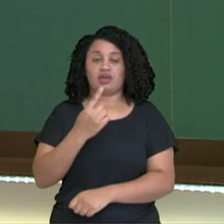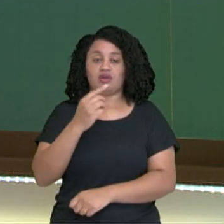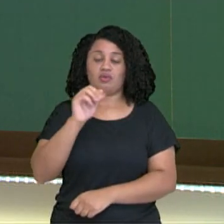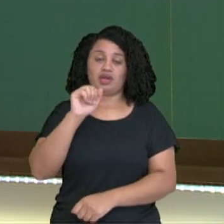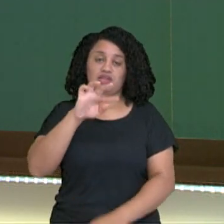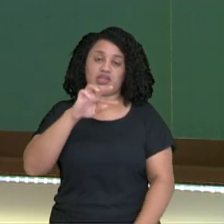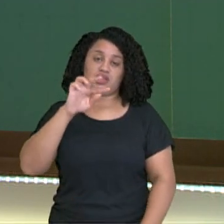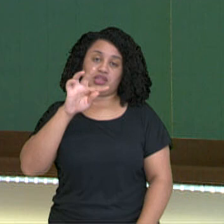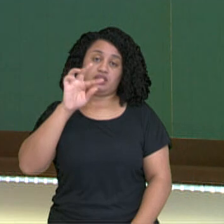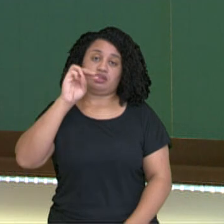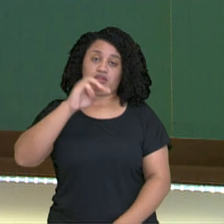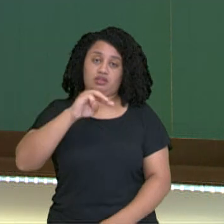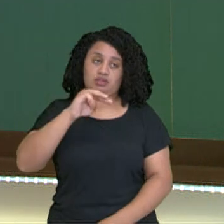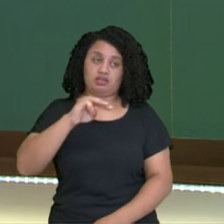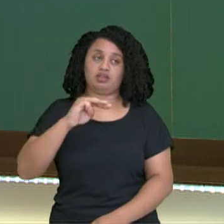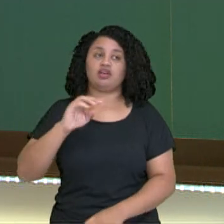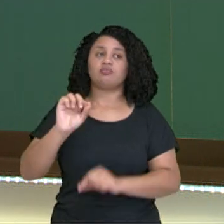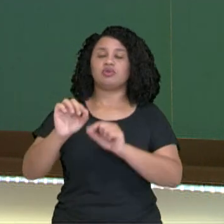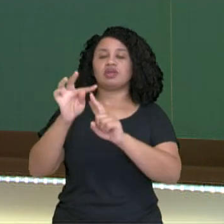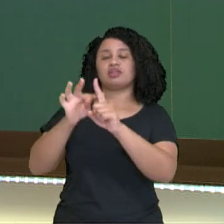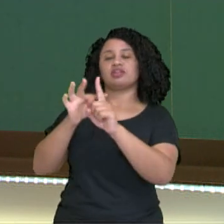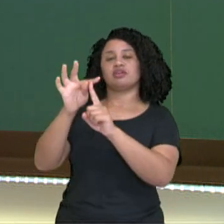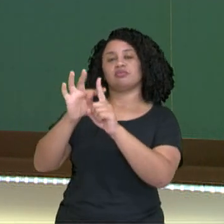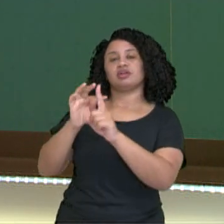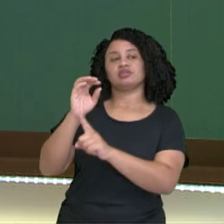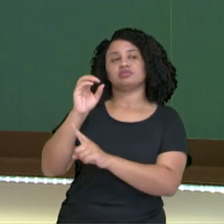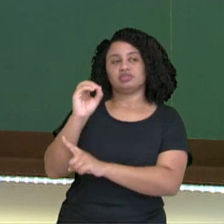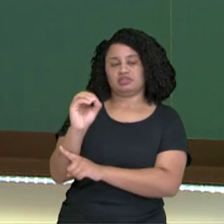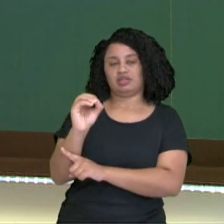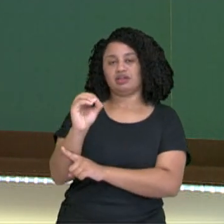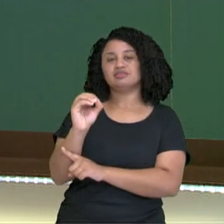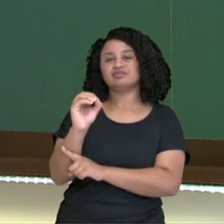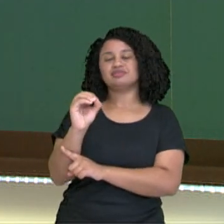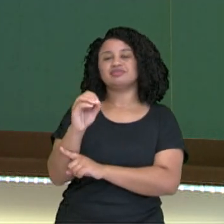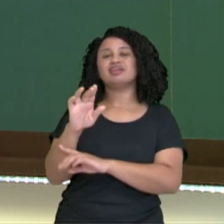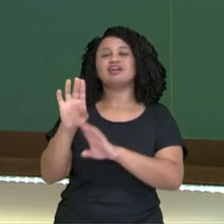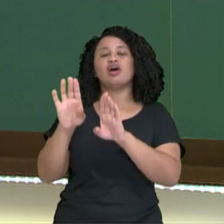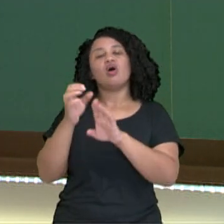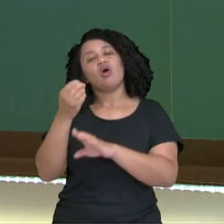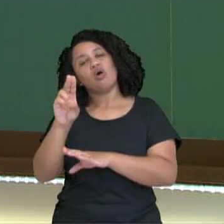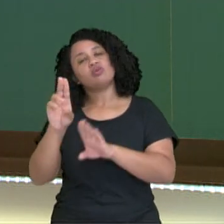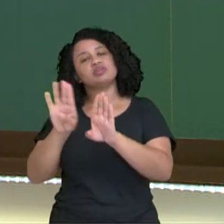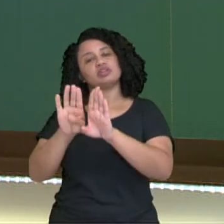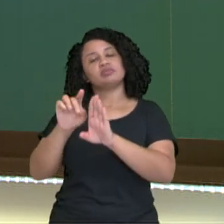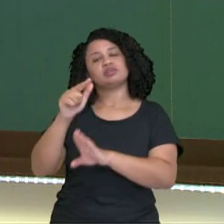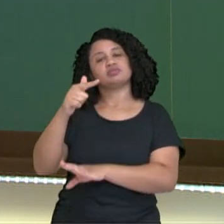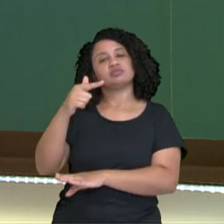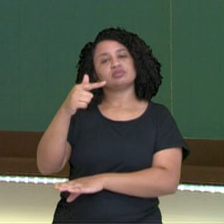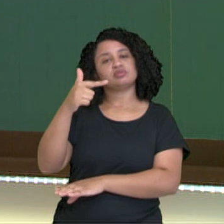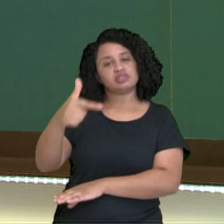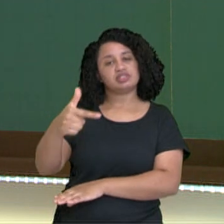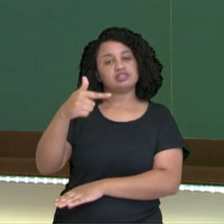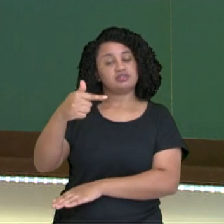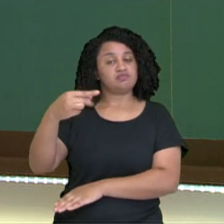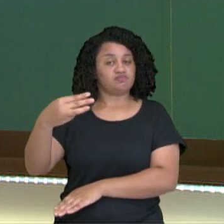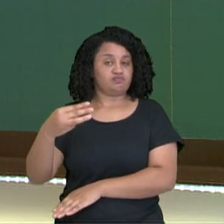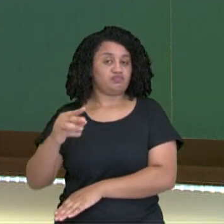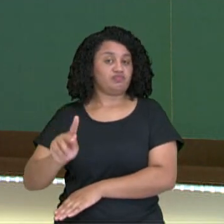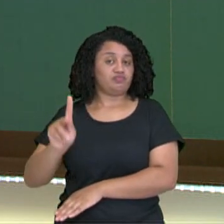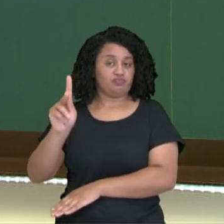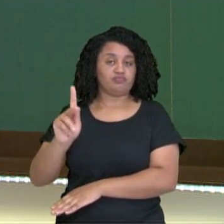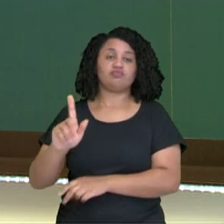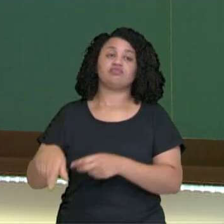atm, temperatura de 0 graus Celsius ou 273 Kelvin. Com relação a